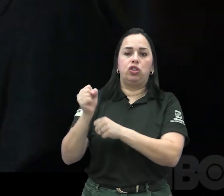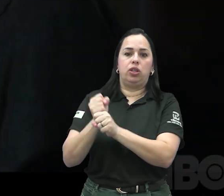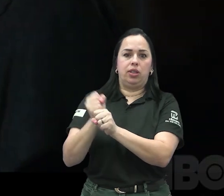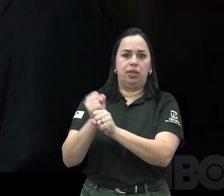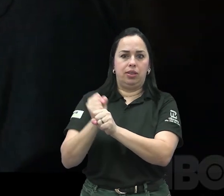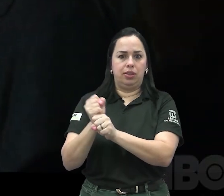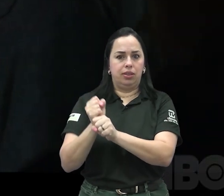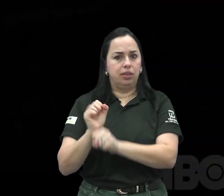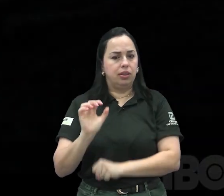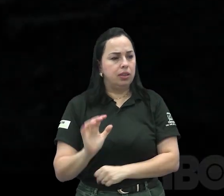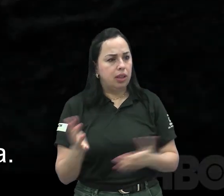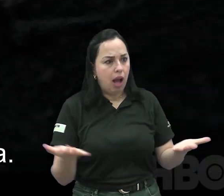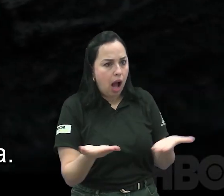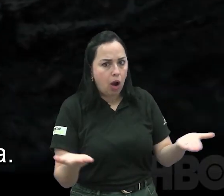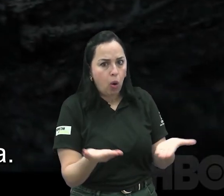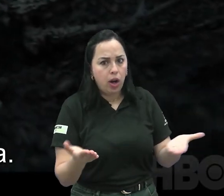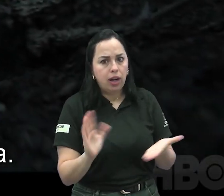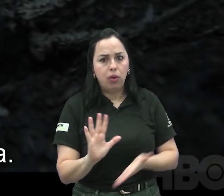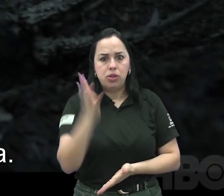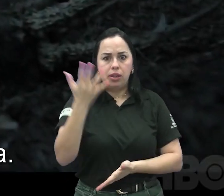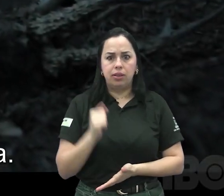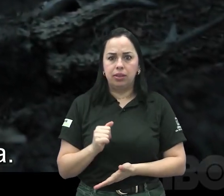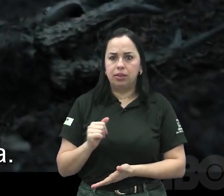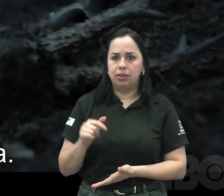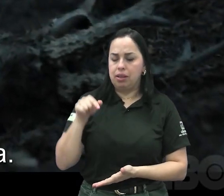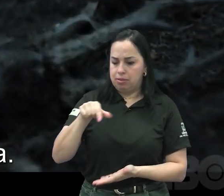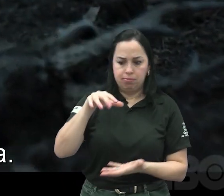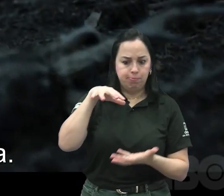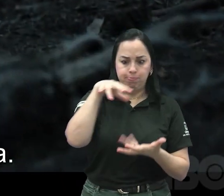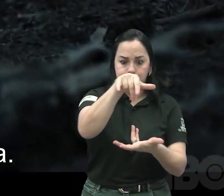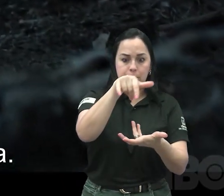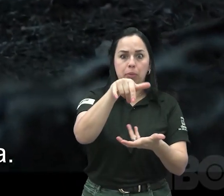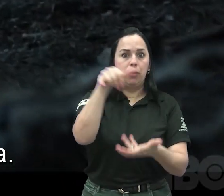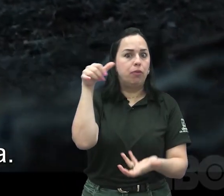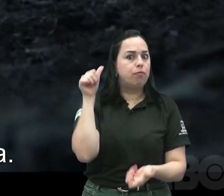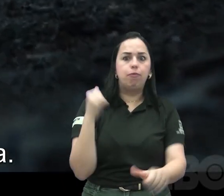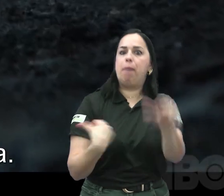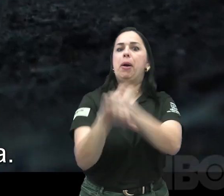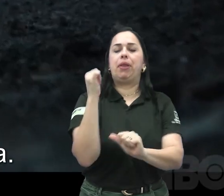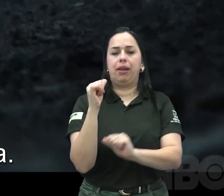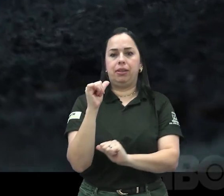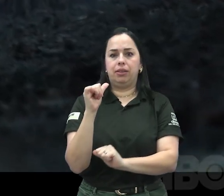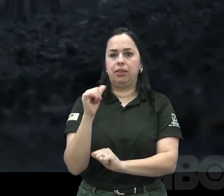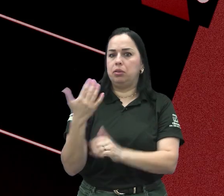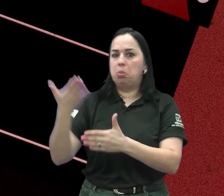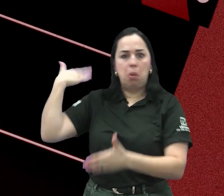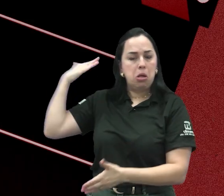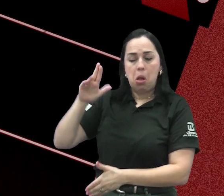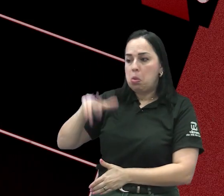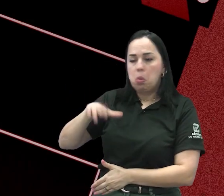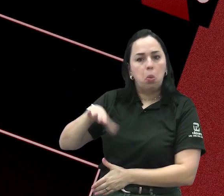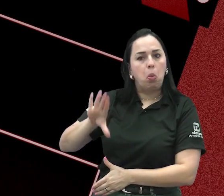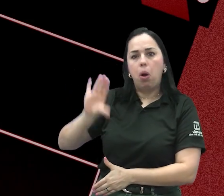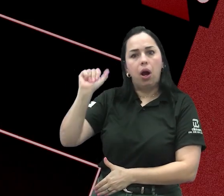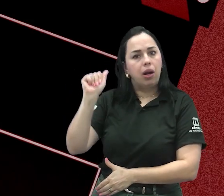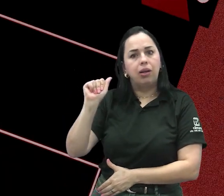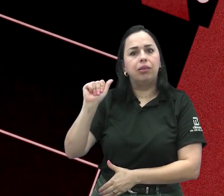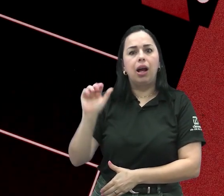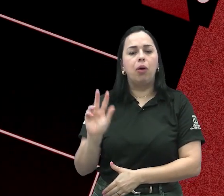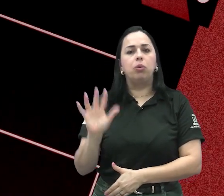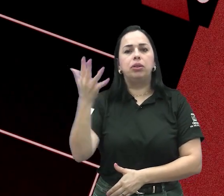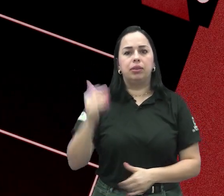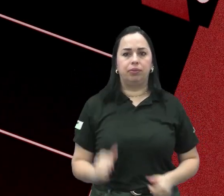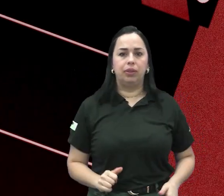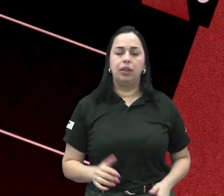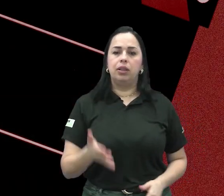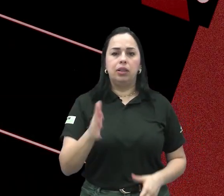are dealing with something that has never occurred on this planet before. Para quem não sabe, o